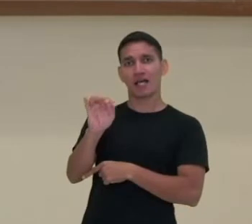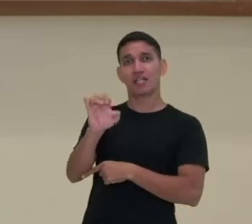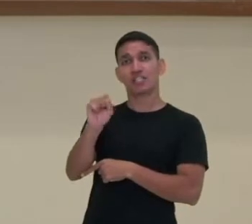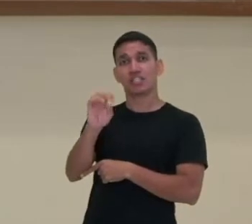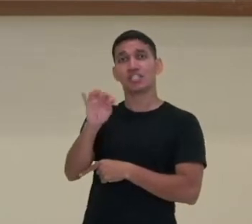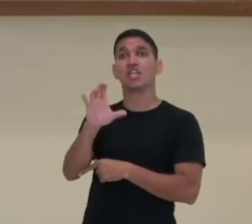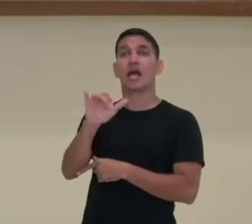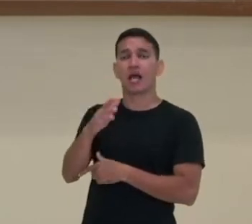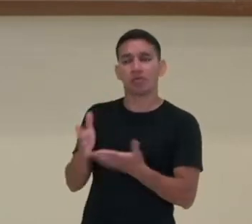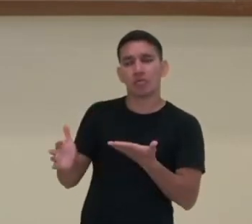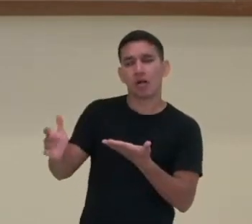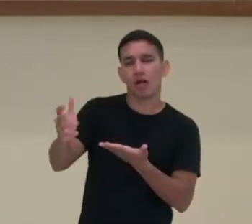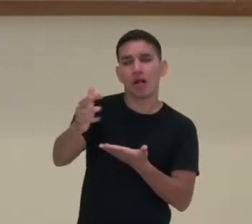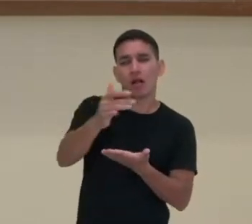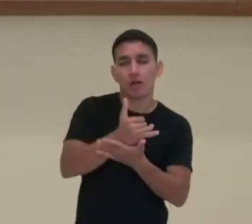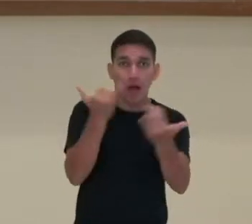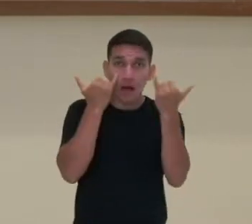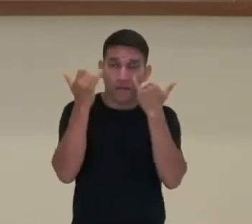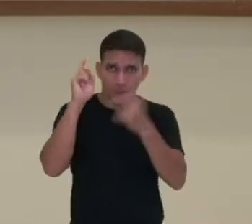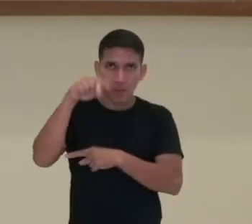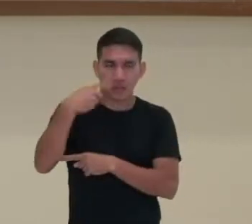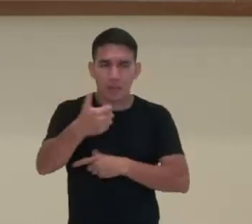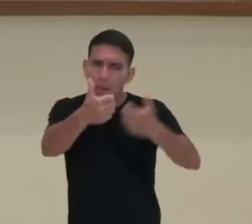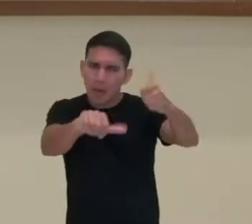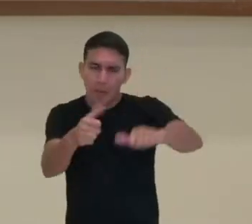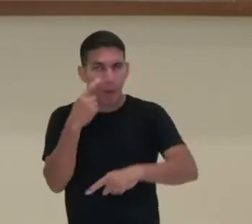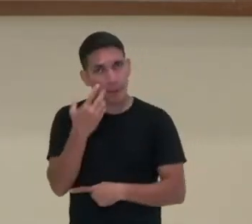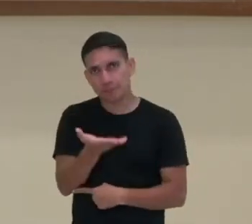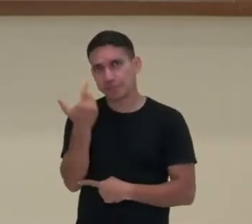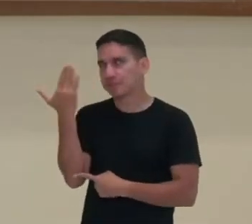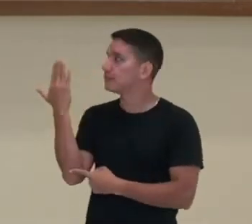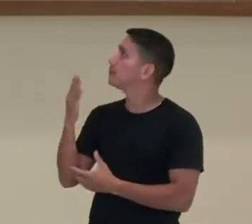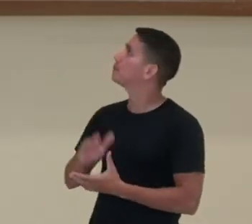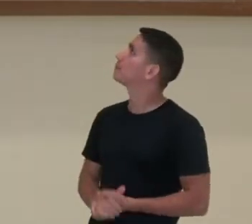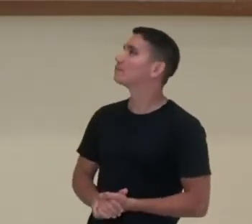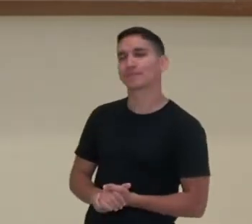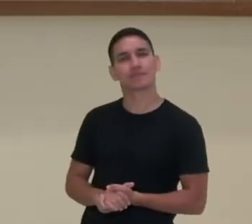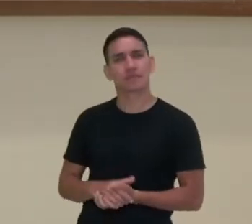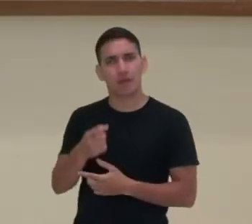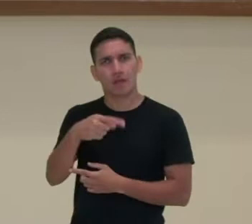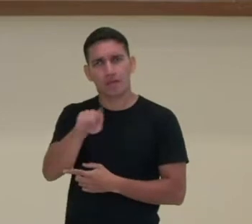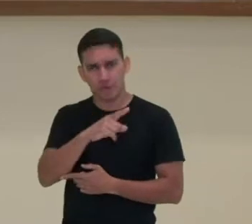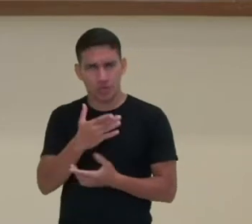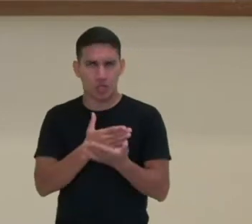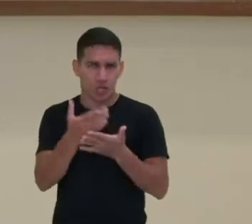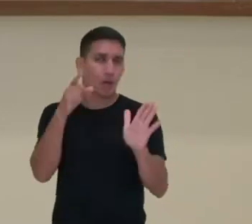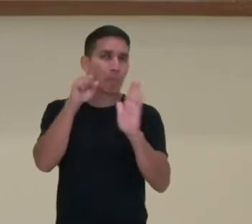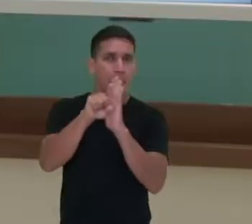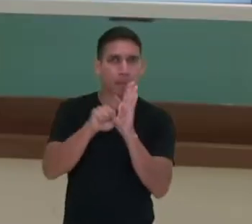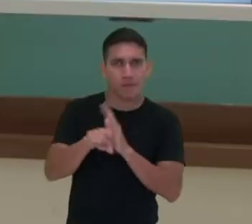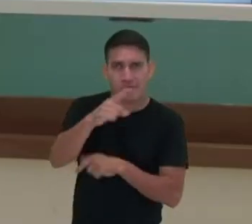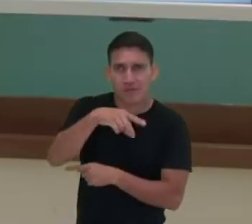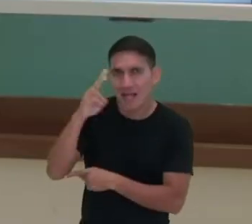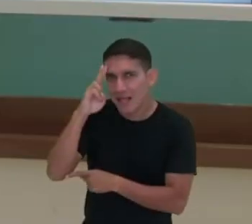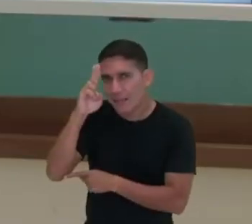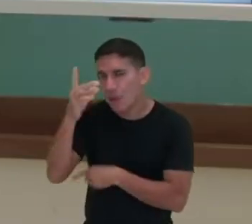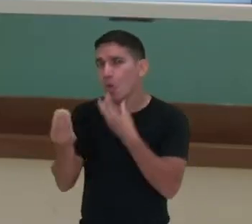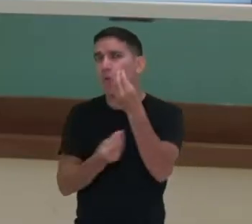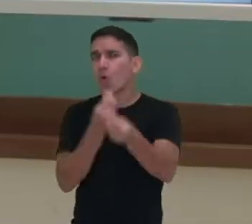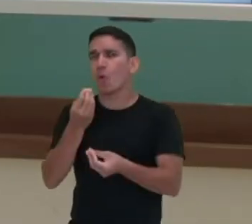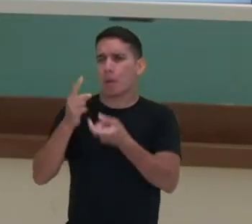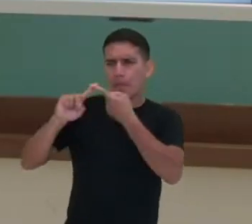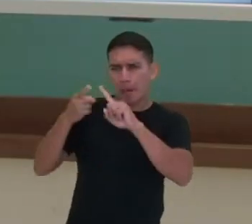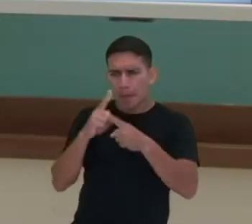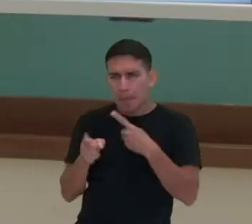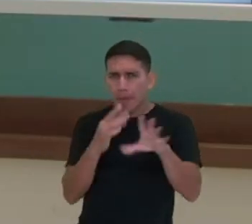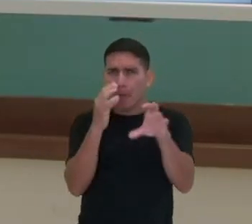são muito importantes depois para análise. Então vamos lá! Nossa, vamos aquelas questões. Você lembra como calcula a